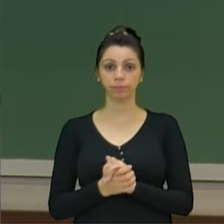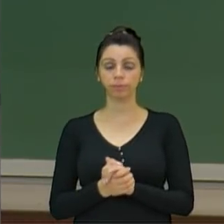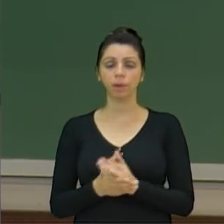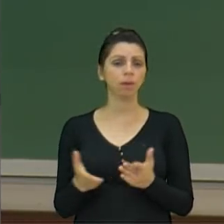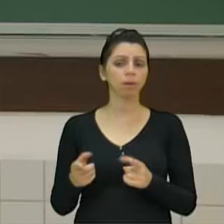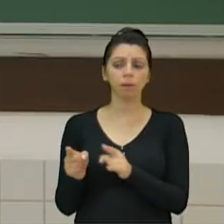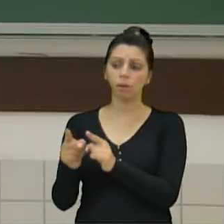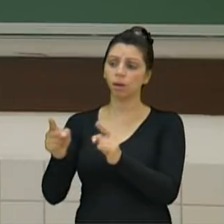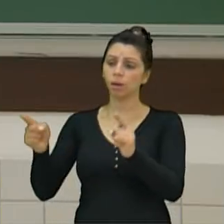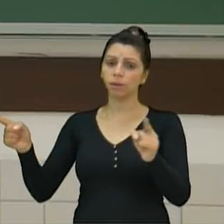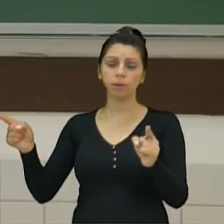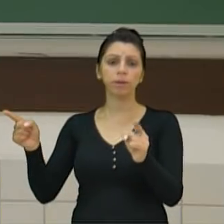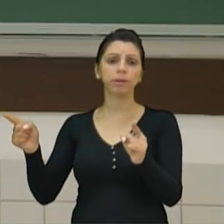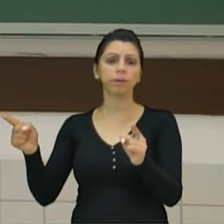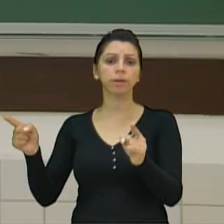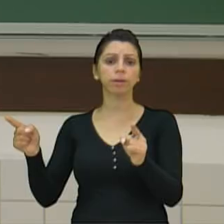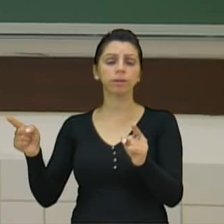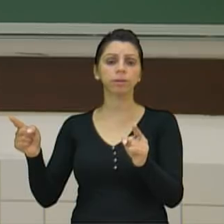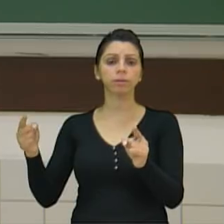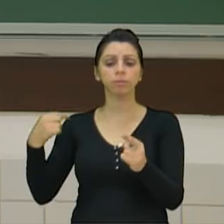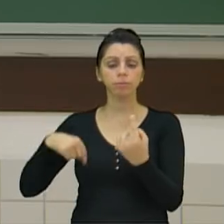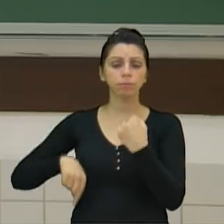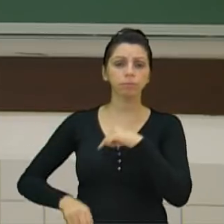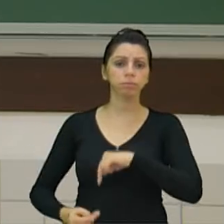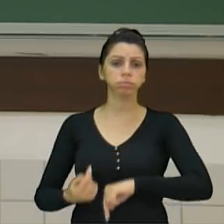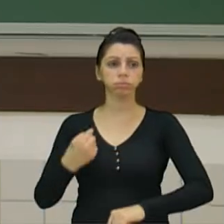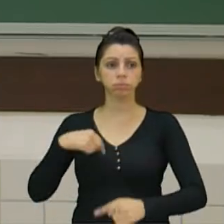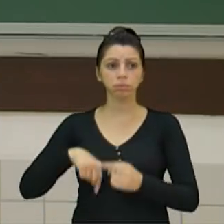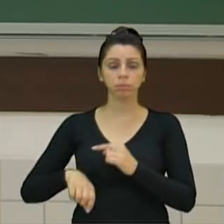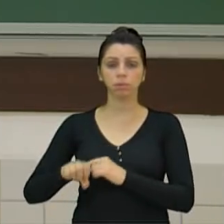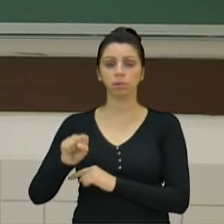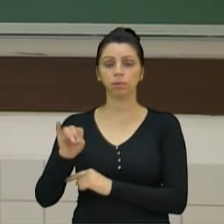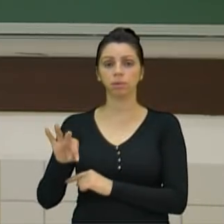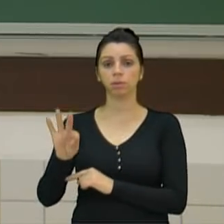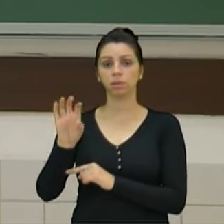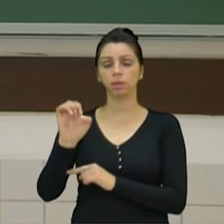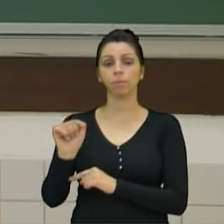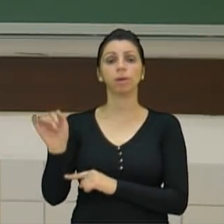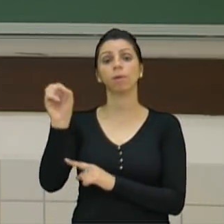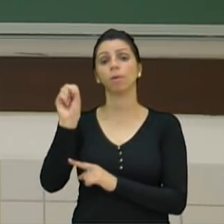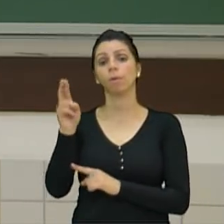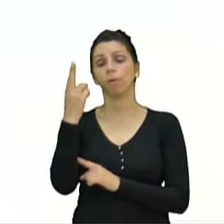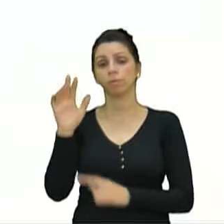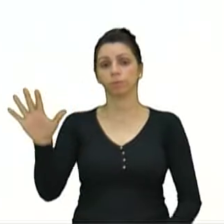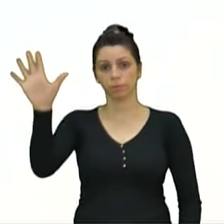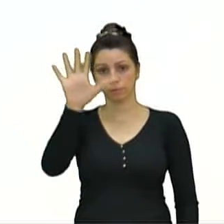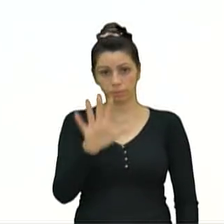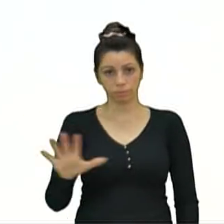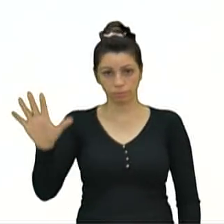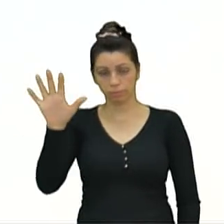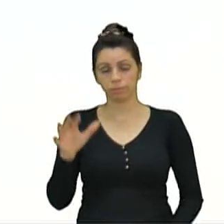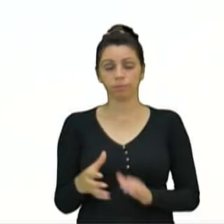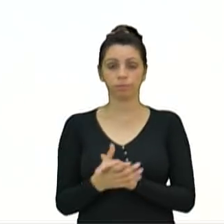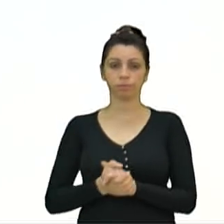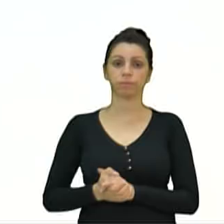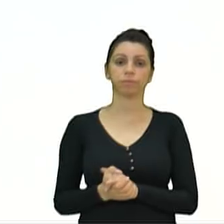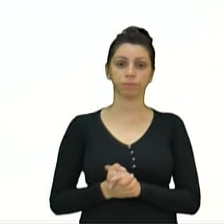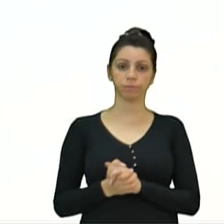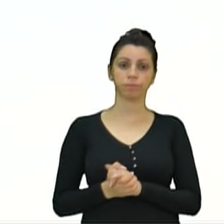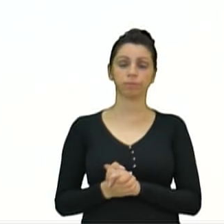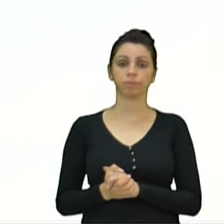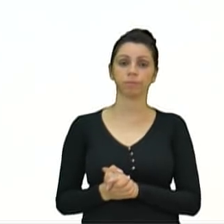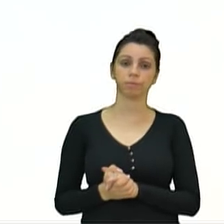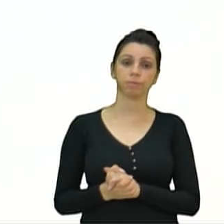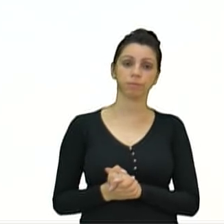circulação? Também conhecida como circulação sistêmica ou geral, tá? Esta é a circulação